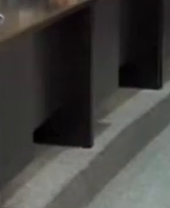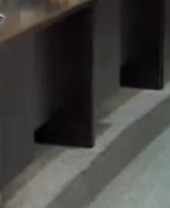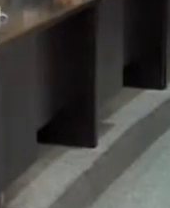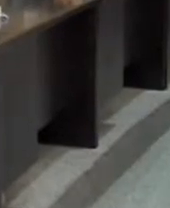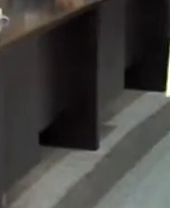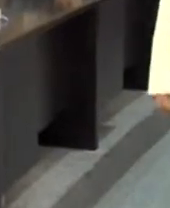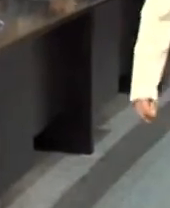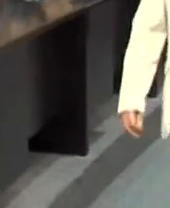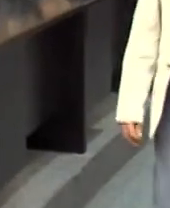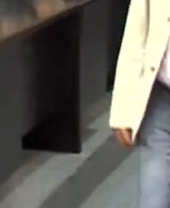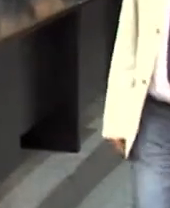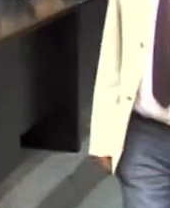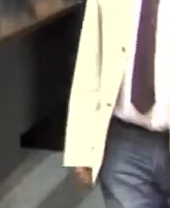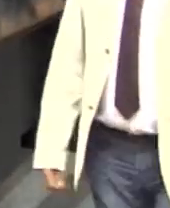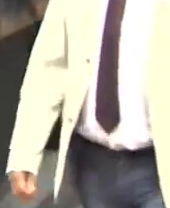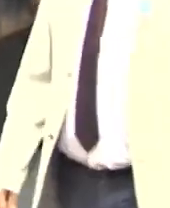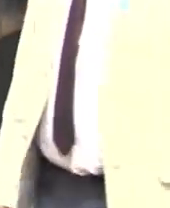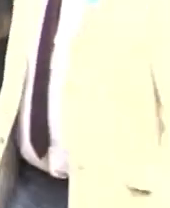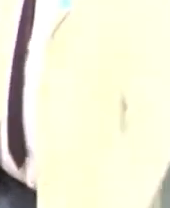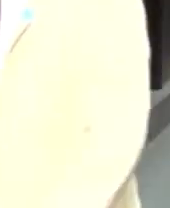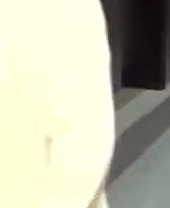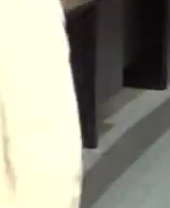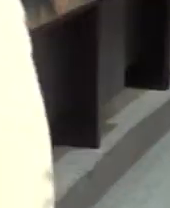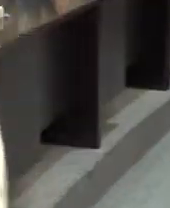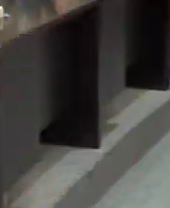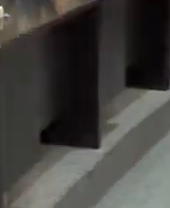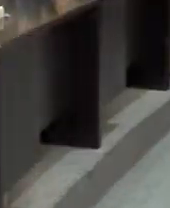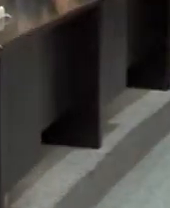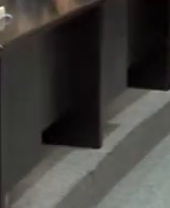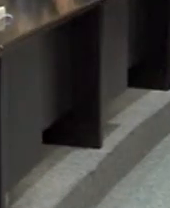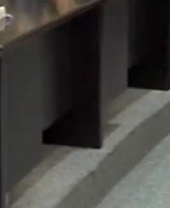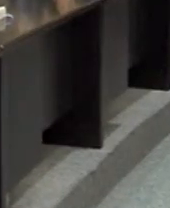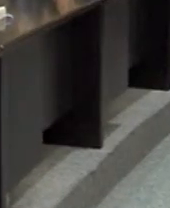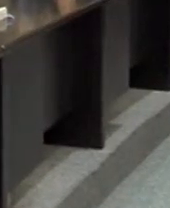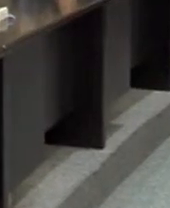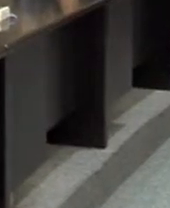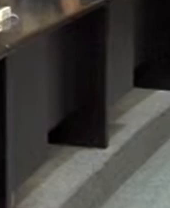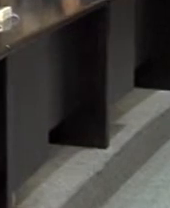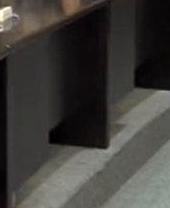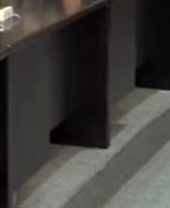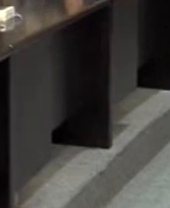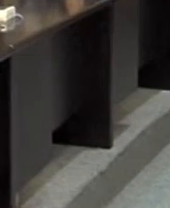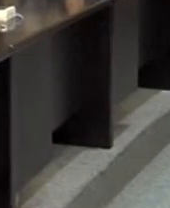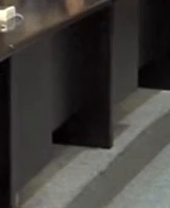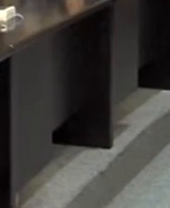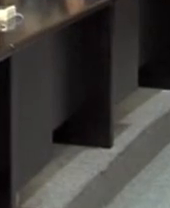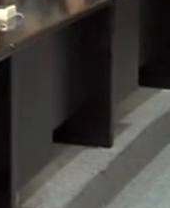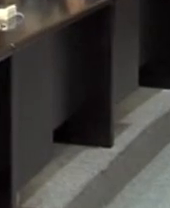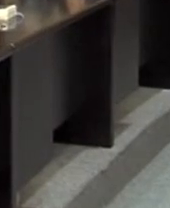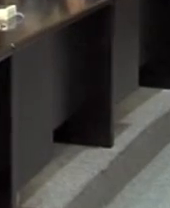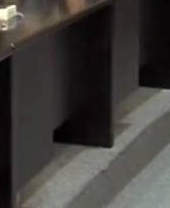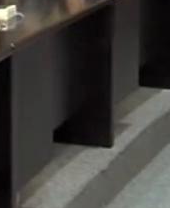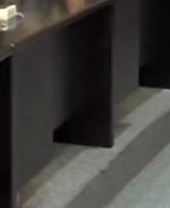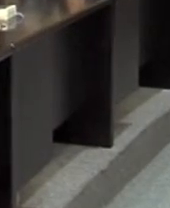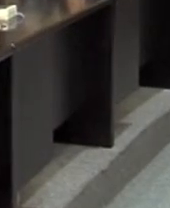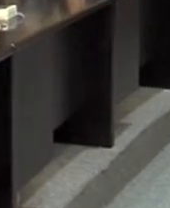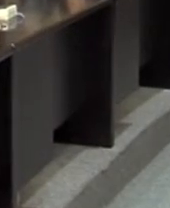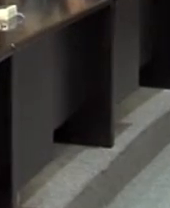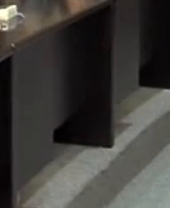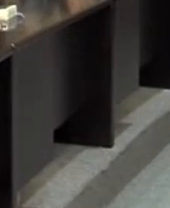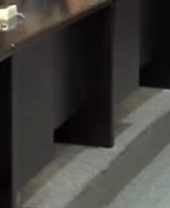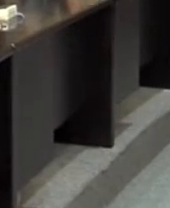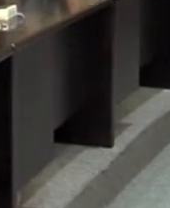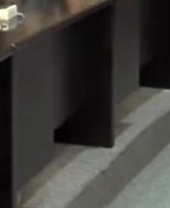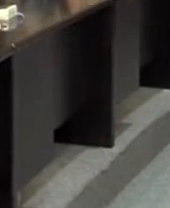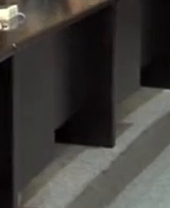Eduardo Cunha. Convidamos o deputado Ondanir Bortolin, primeiro secretário da Assembleia Legislativa do Estado de Mato